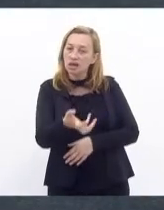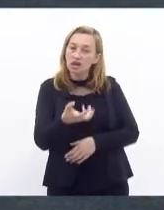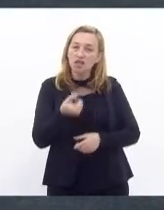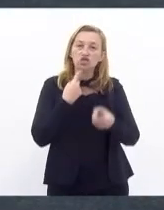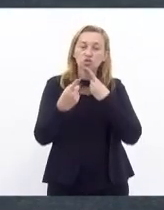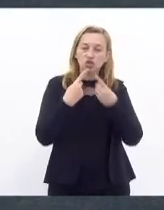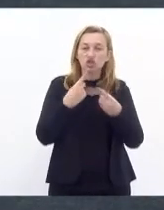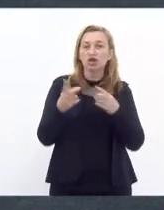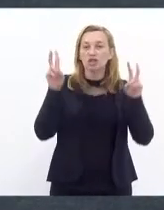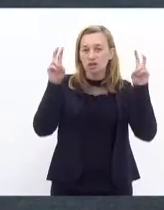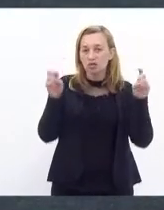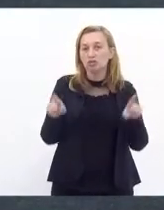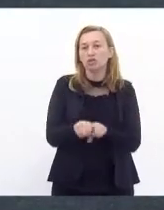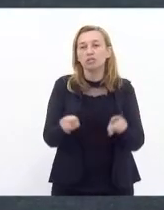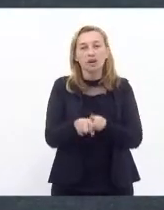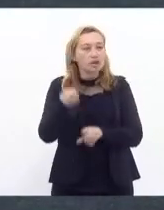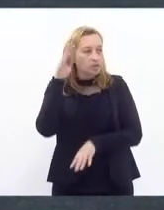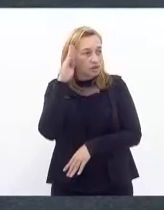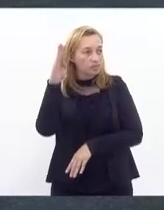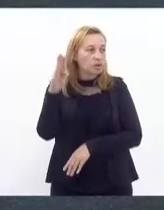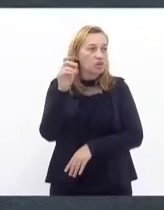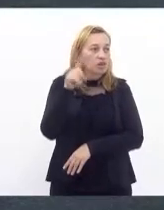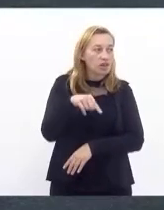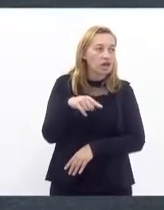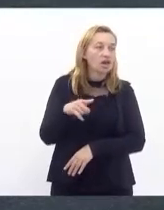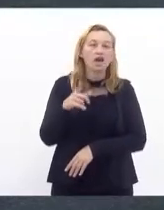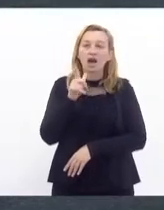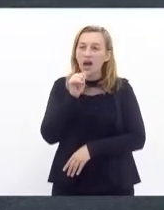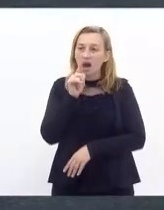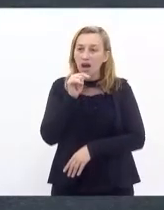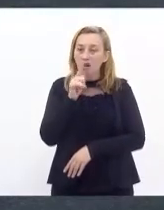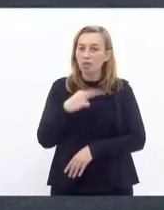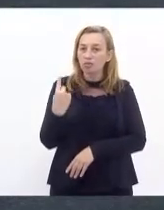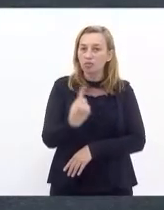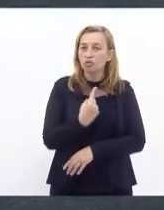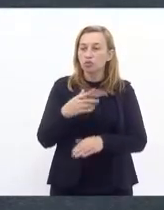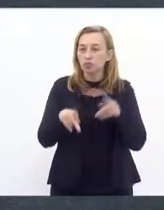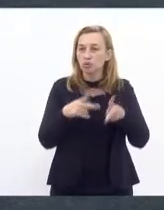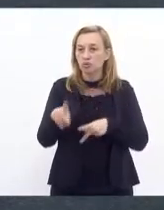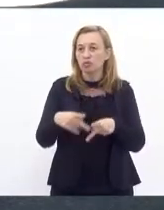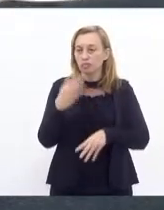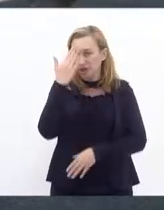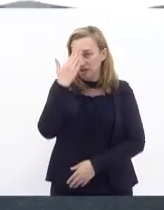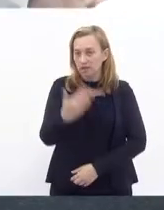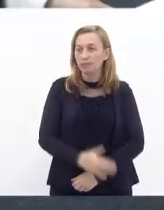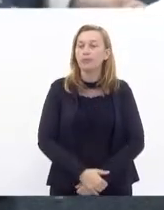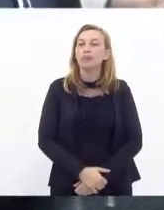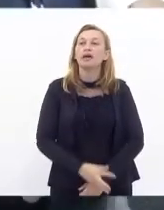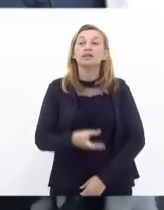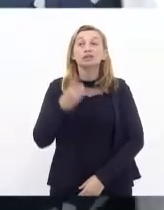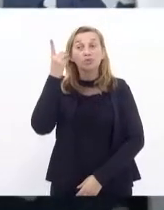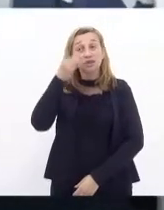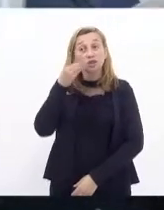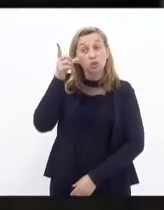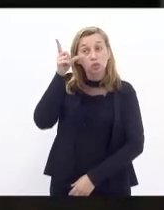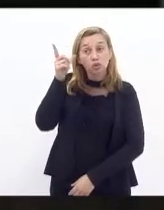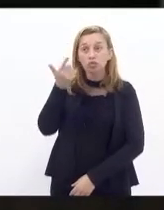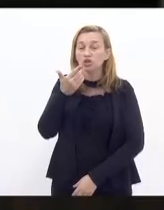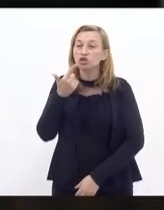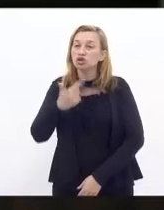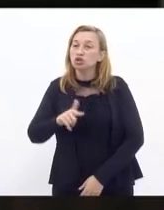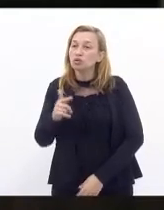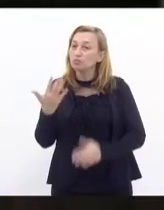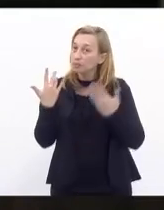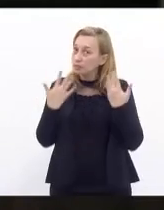discutir essa questão principal, que é a questão do abastecimento de água para a nossa população. Obrigada. Deputada Lucinha, mais uma vez